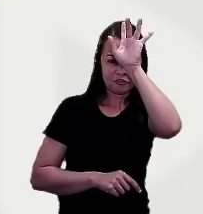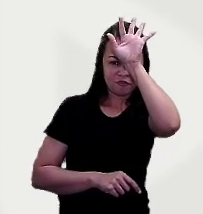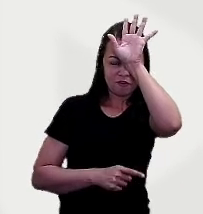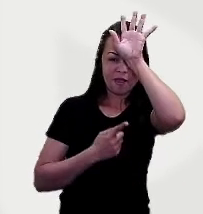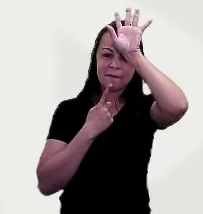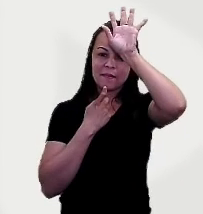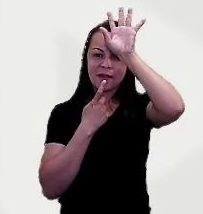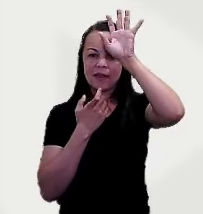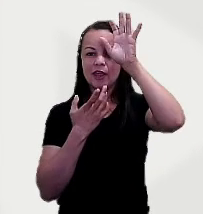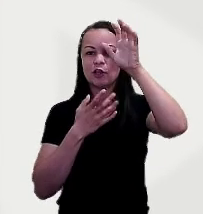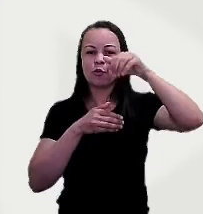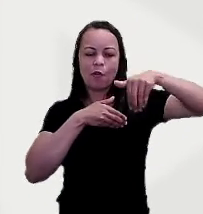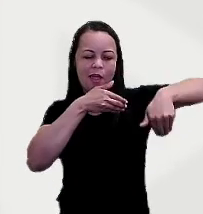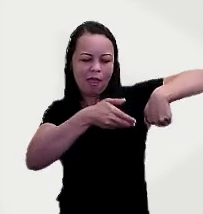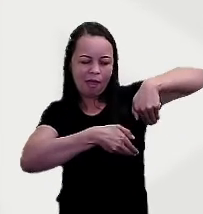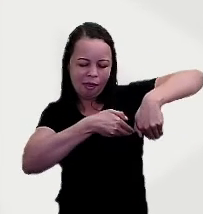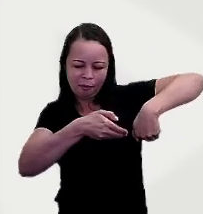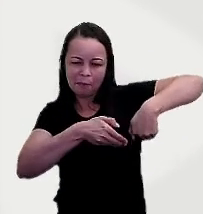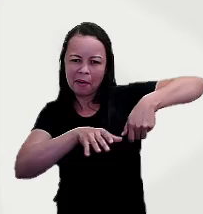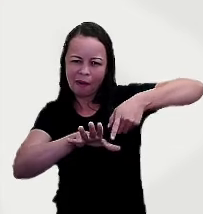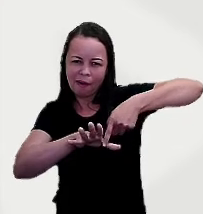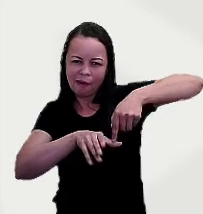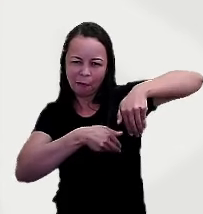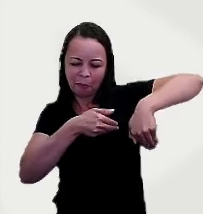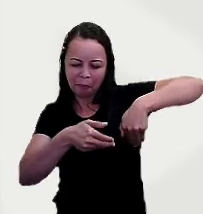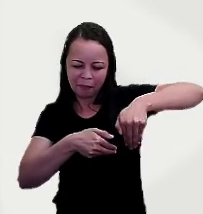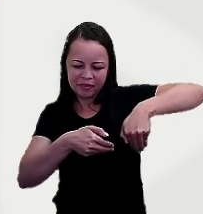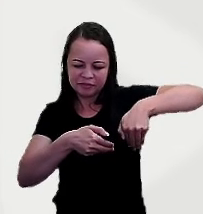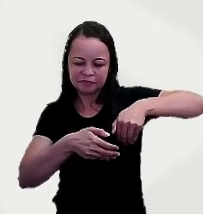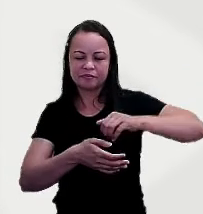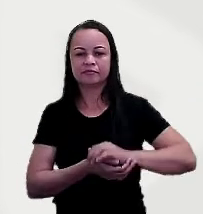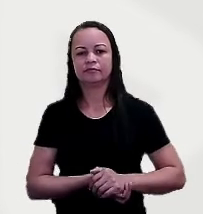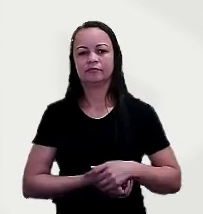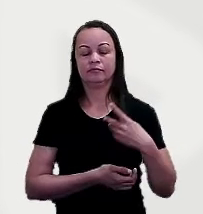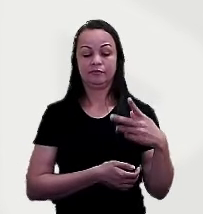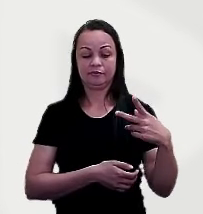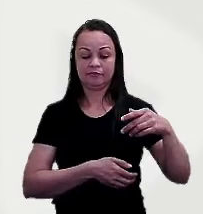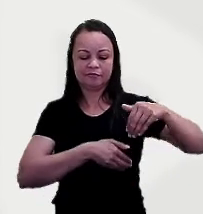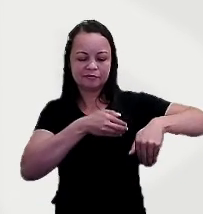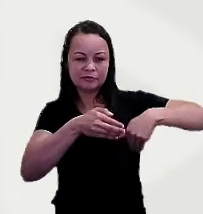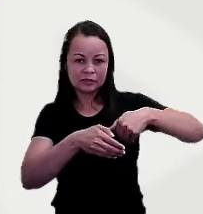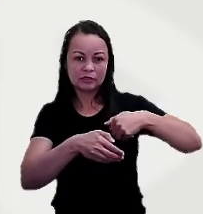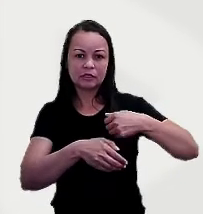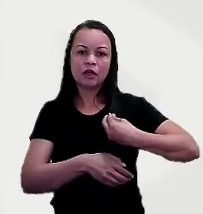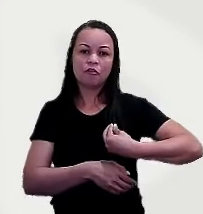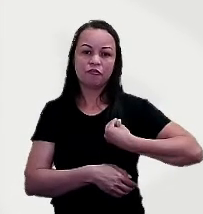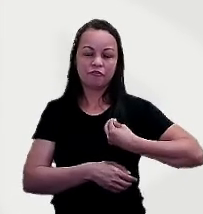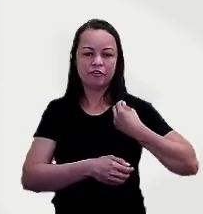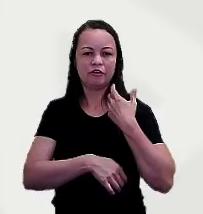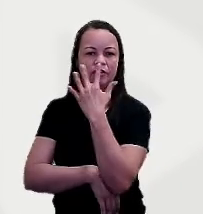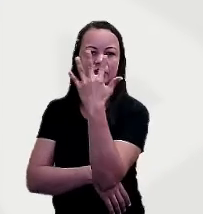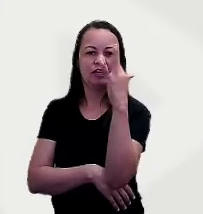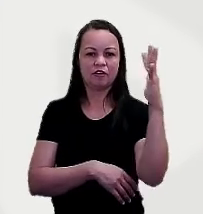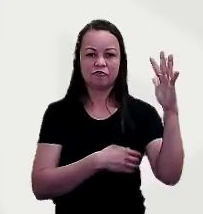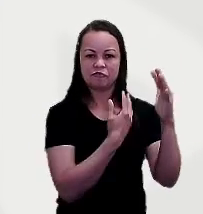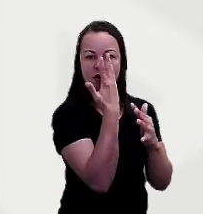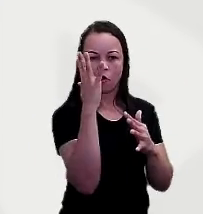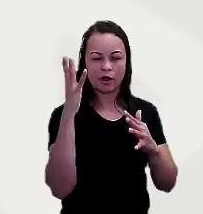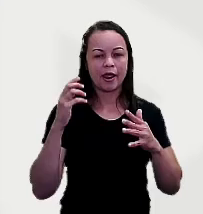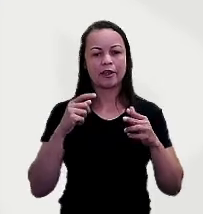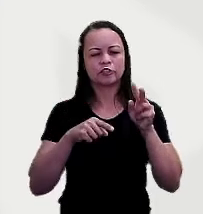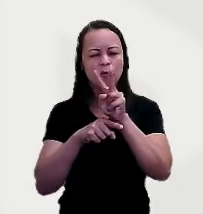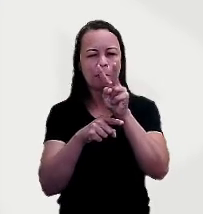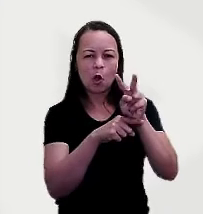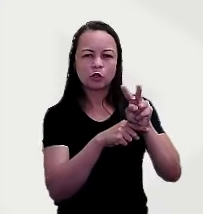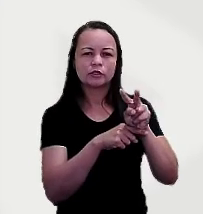trás? Pronto. Diz a lenda que o Curupira vive nas florestas e é o protetor das árvores e